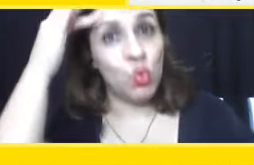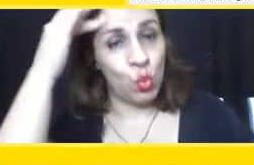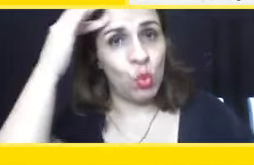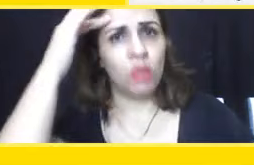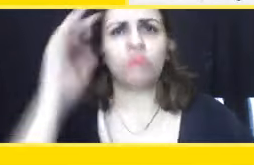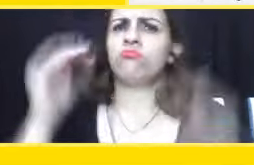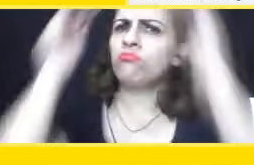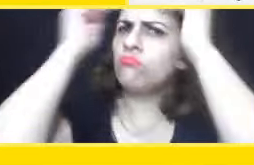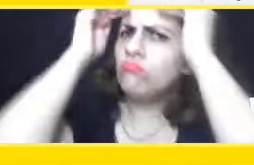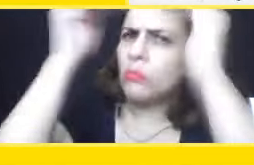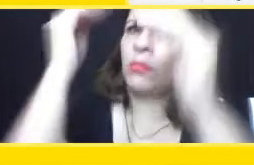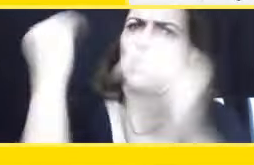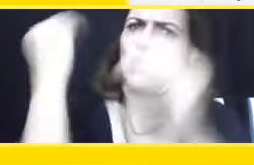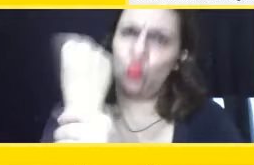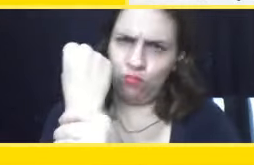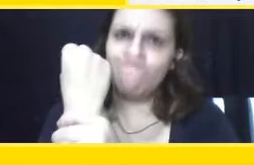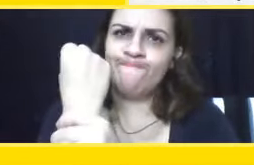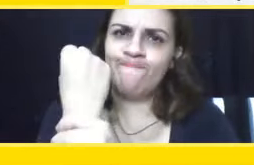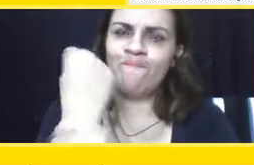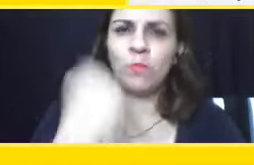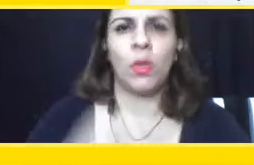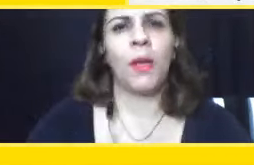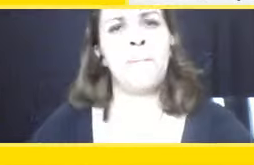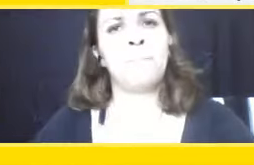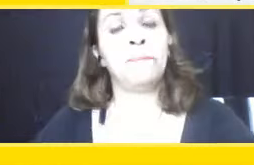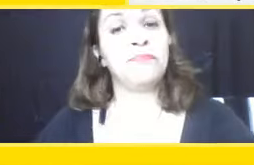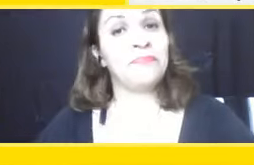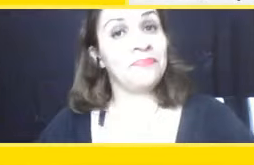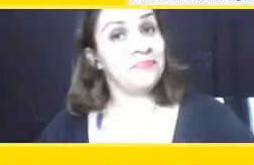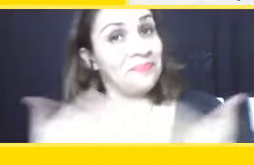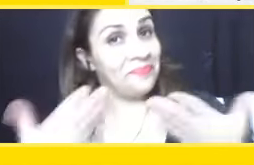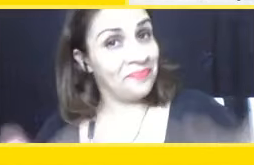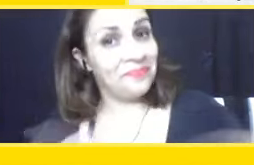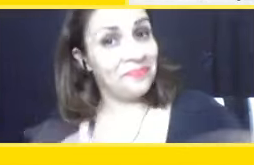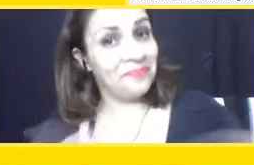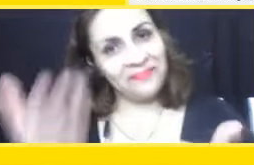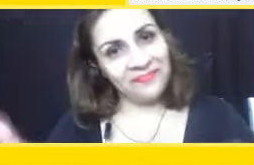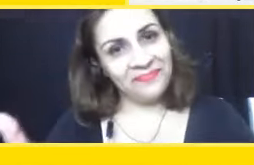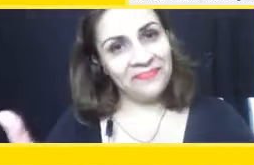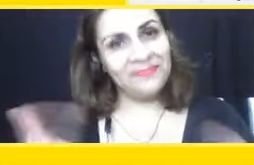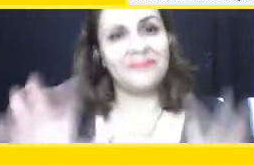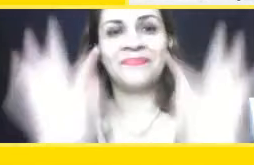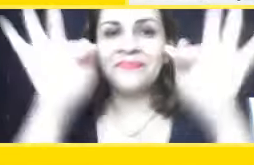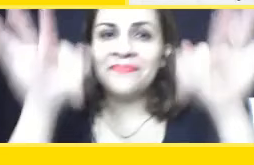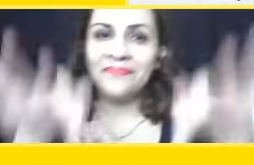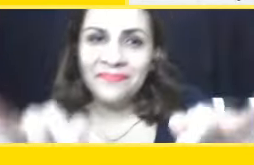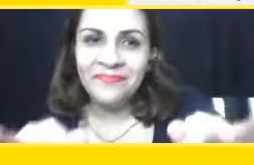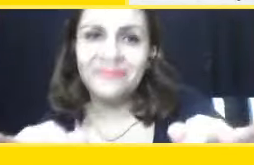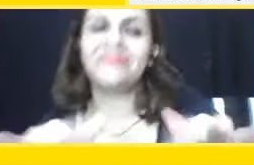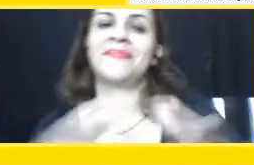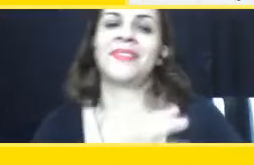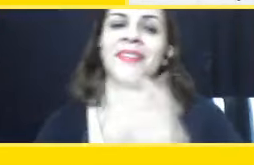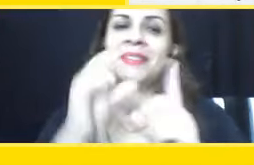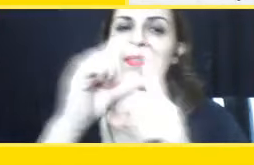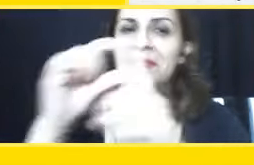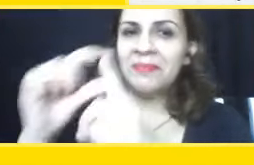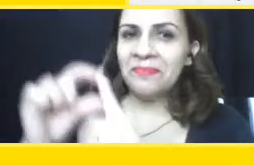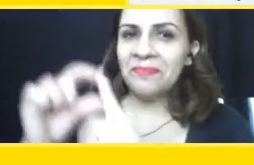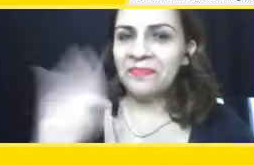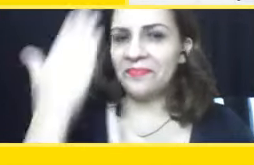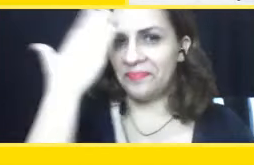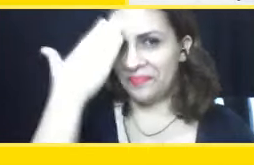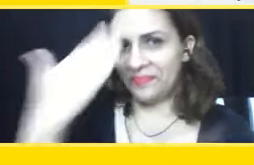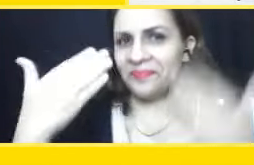sejam garantidos. E quero passar a palavra para o senhor, as considerações finais. Agradecer muito a